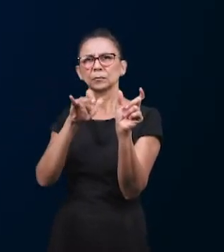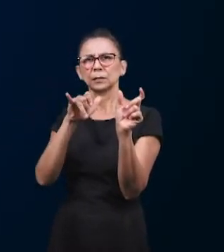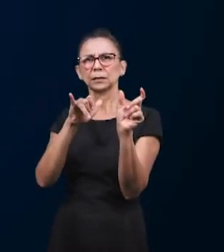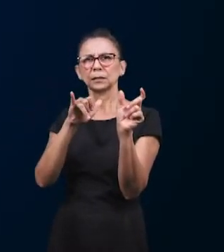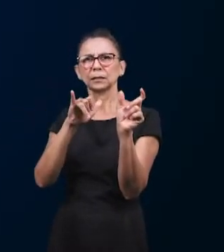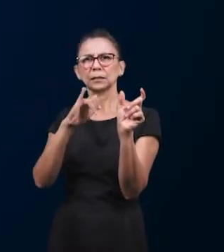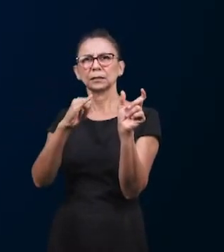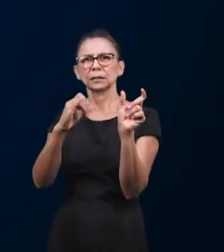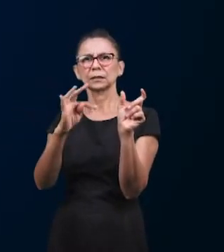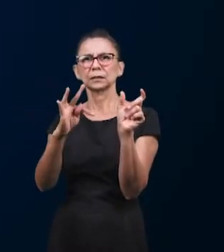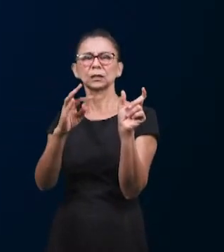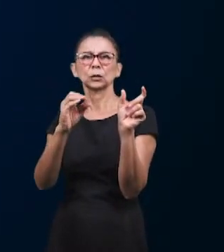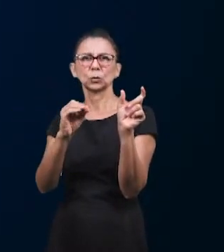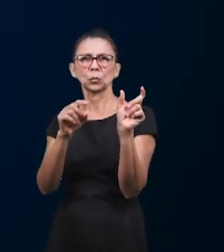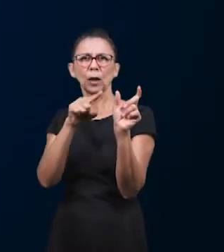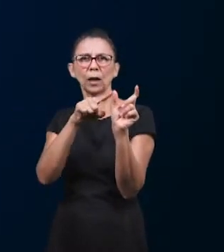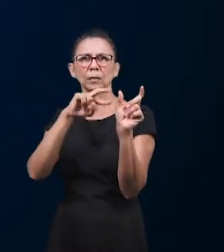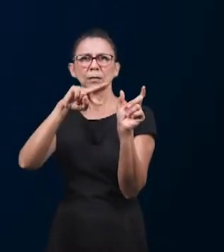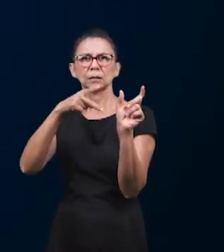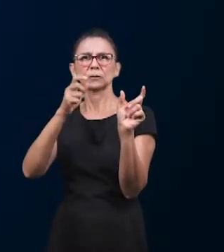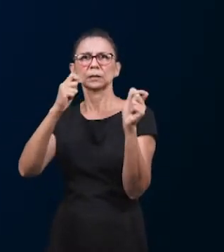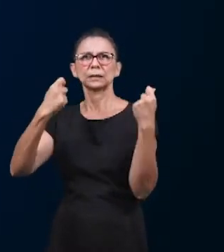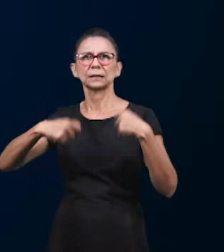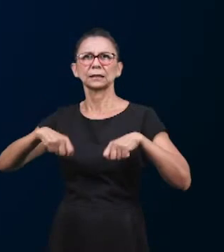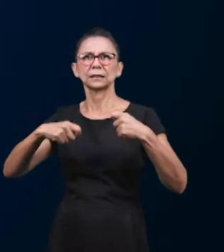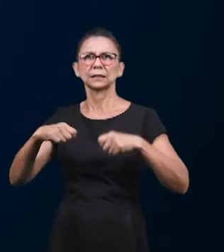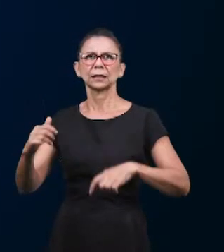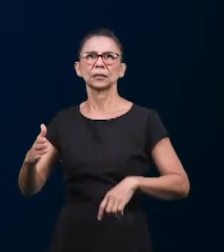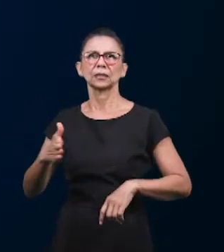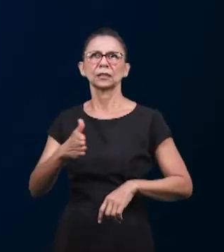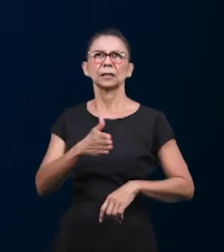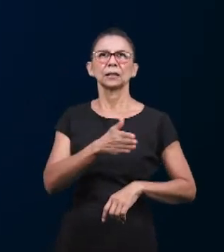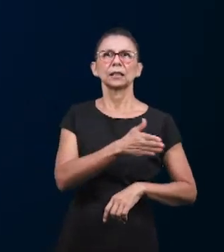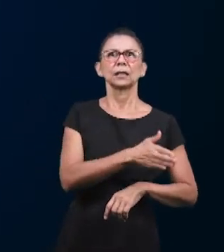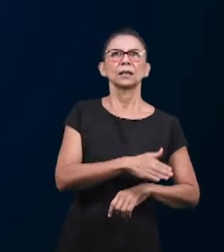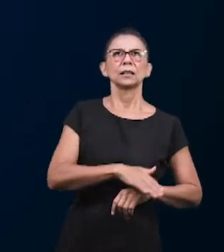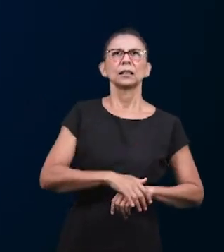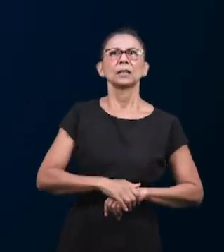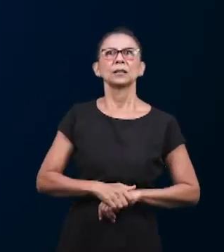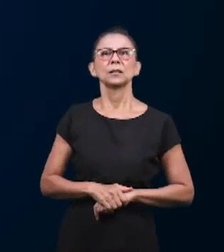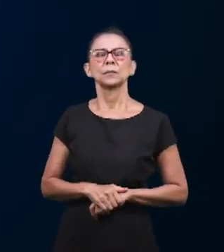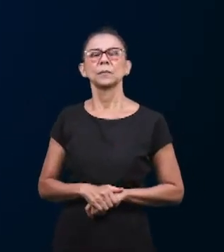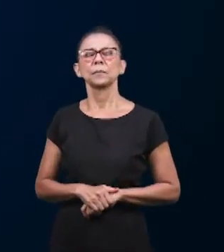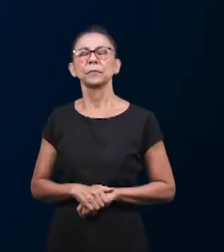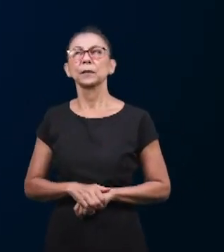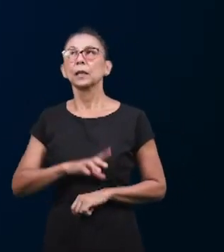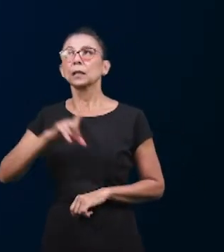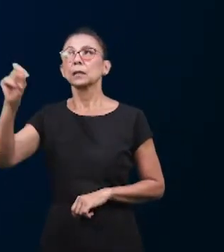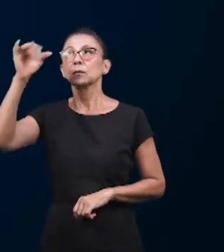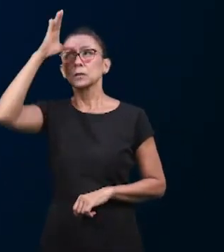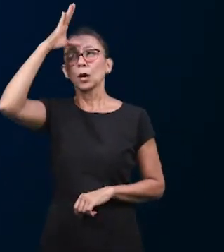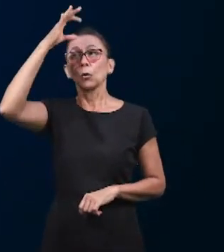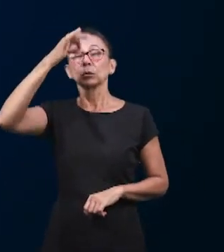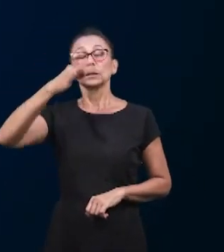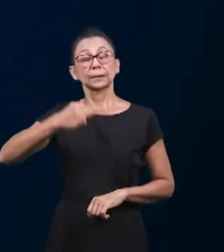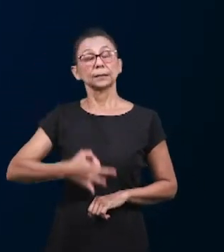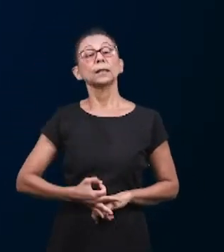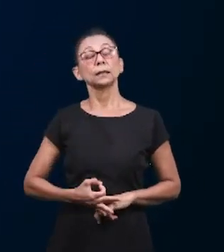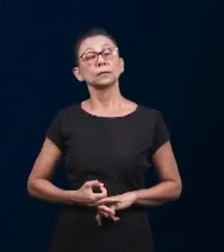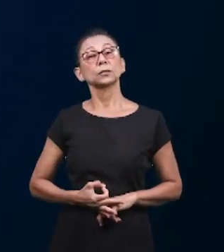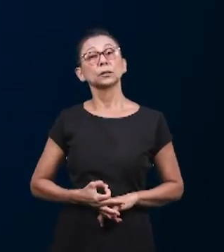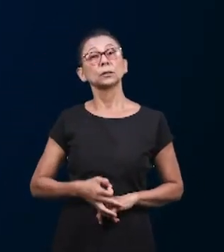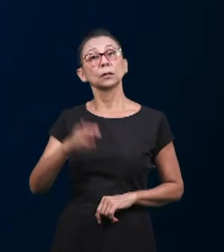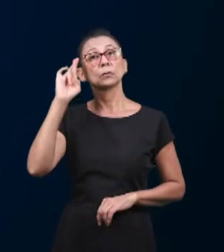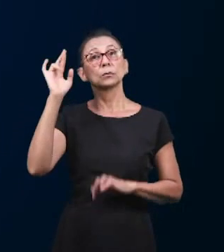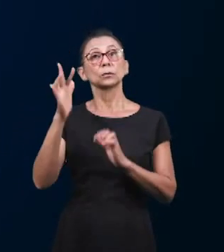necessário. Amém. Adassa, você poderia nos explicar? Deus Pai é onisciente, então ele revelou a